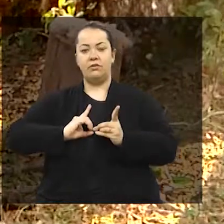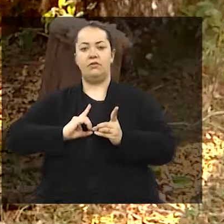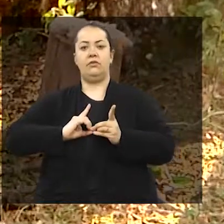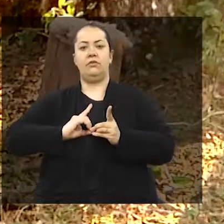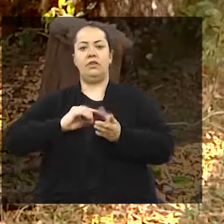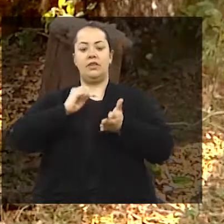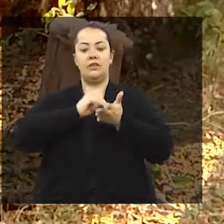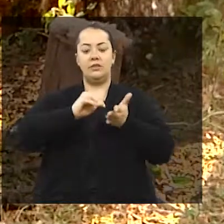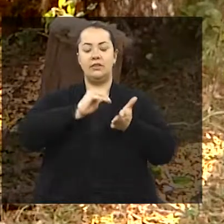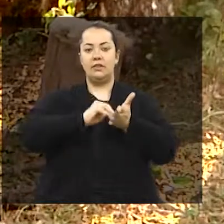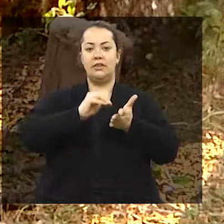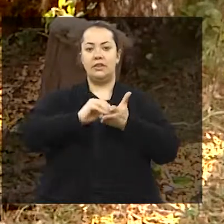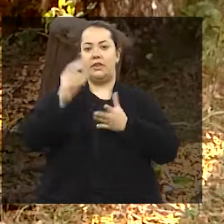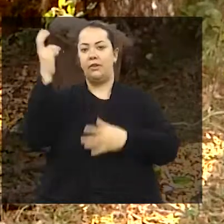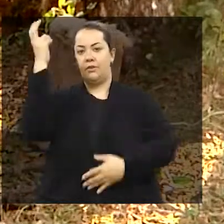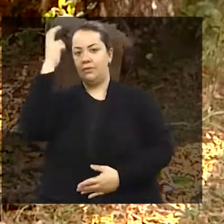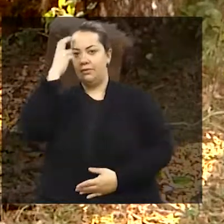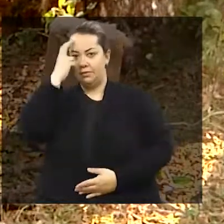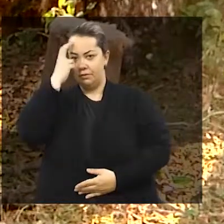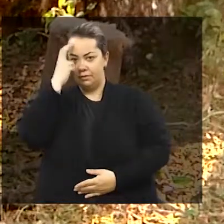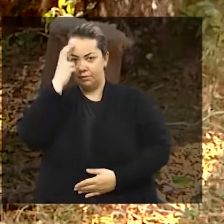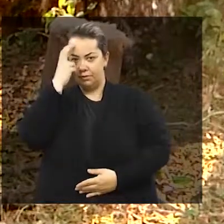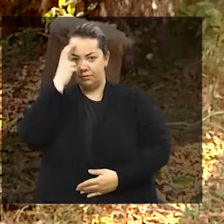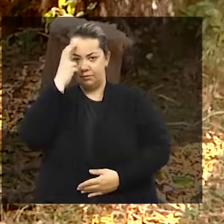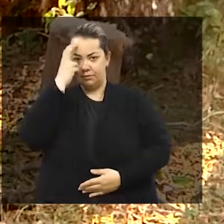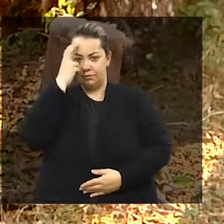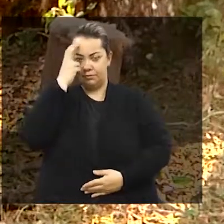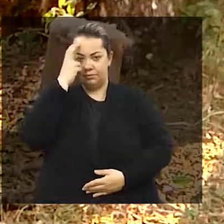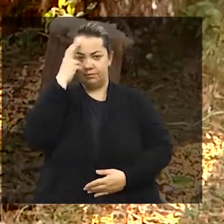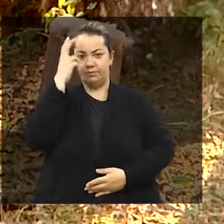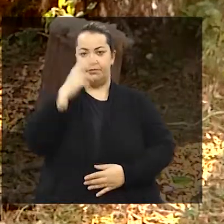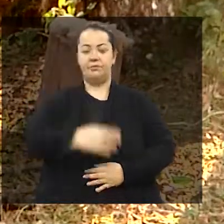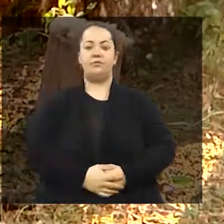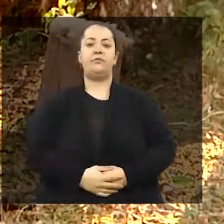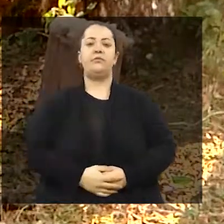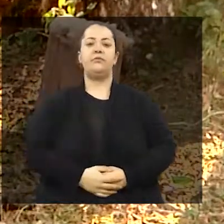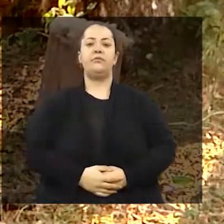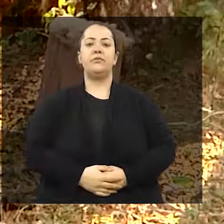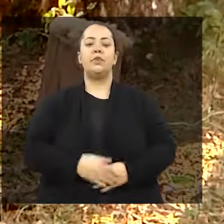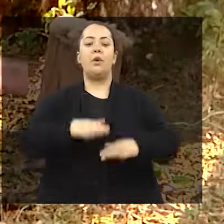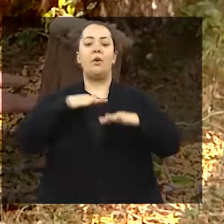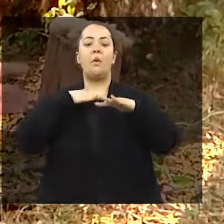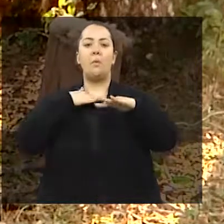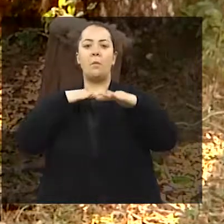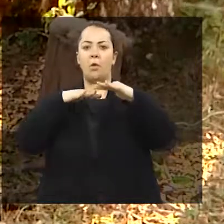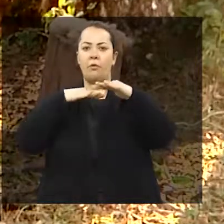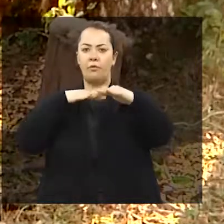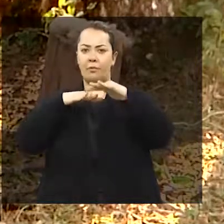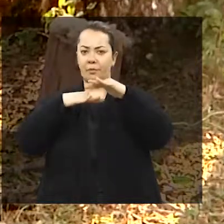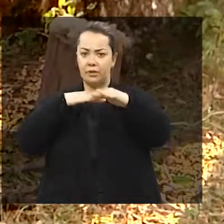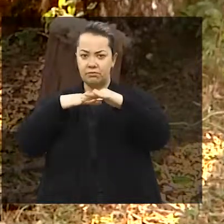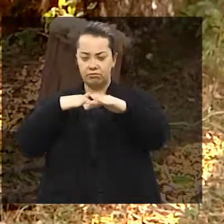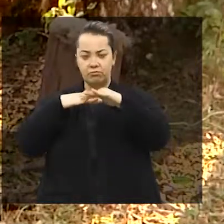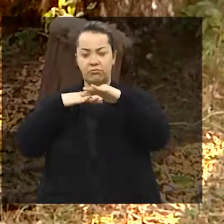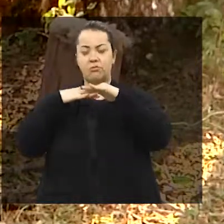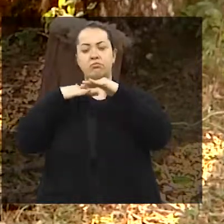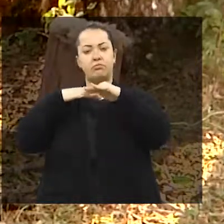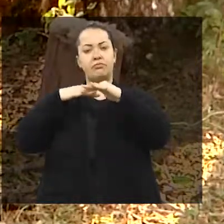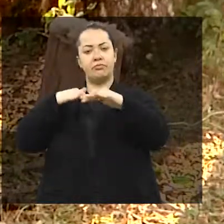dentro dos festejos uma semana farroupilha então o festejo começa desde o acendimento da chama